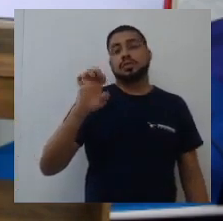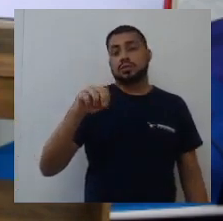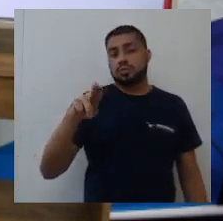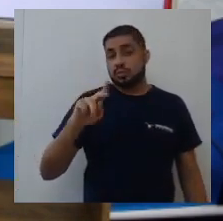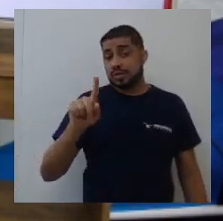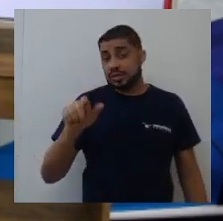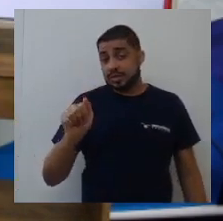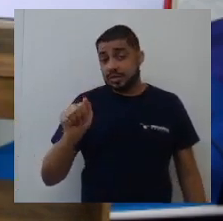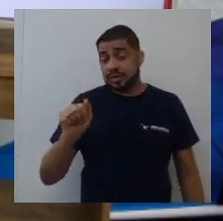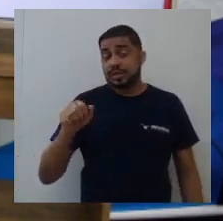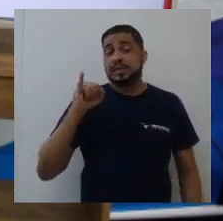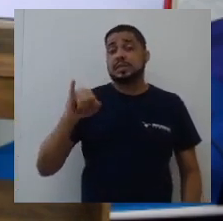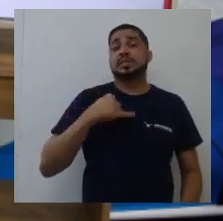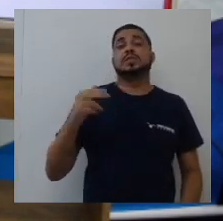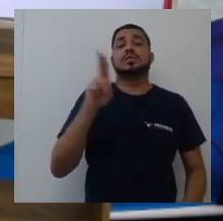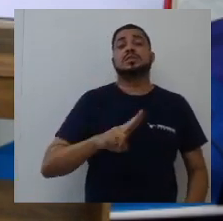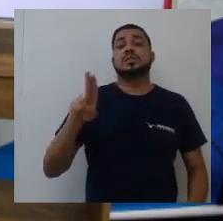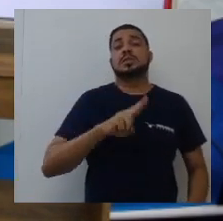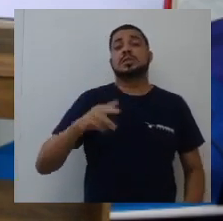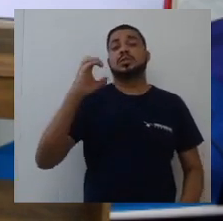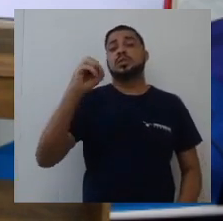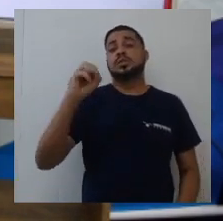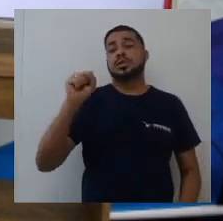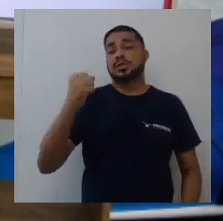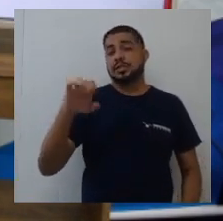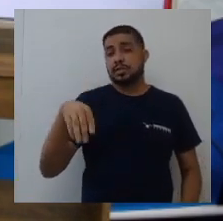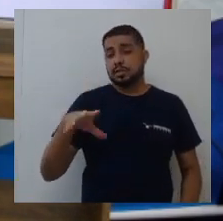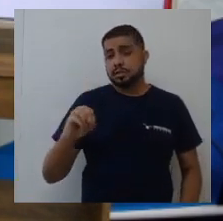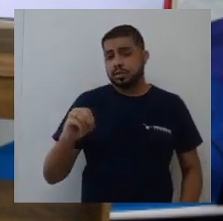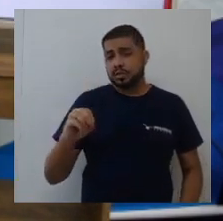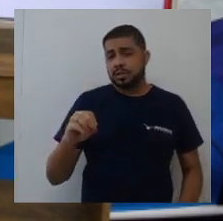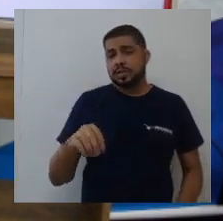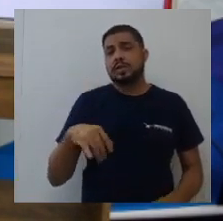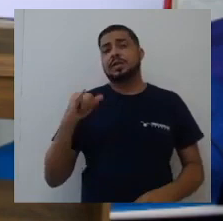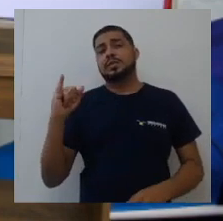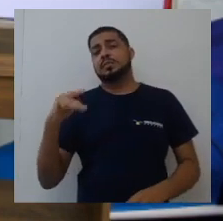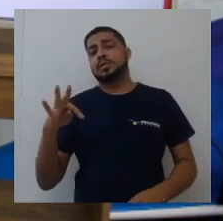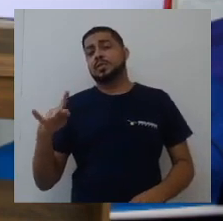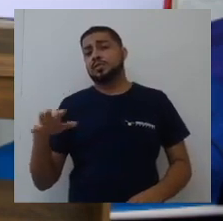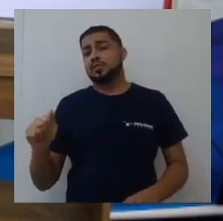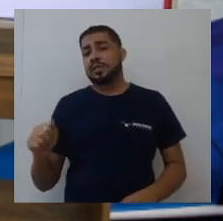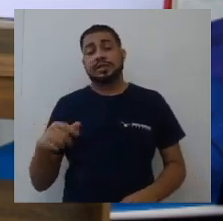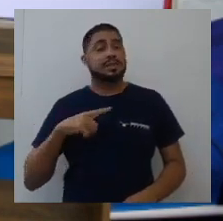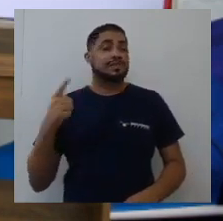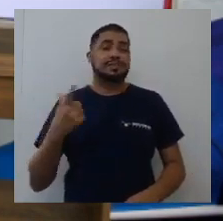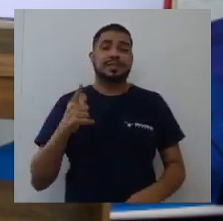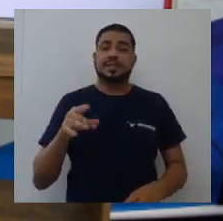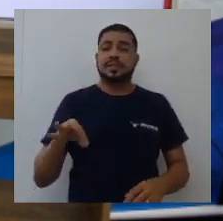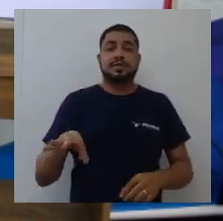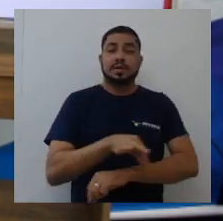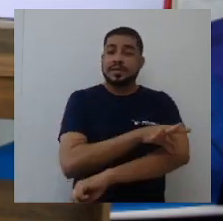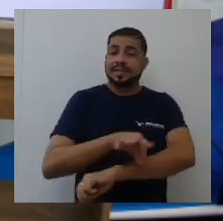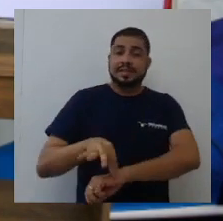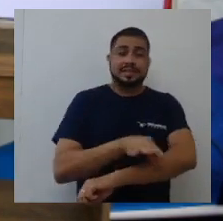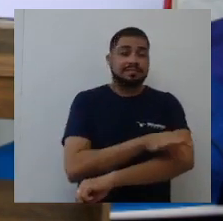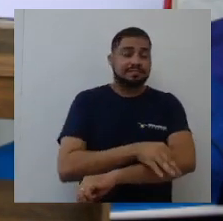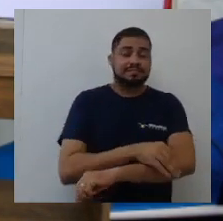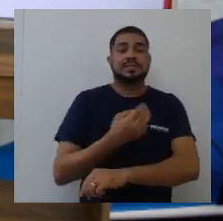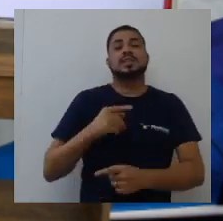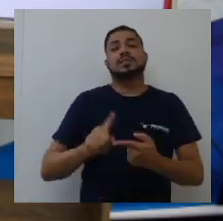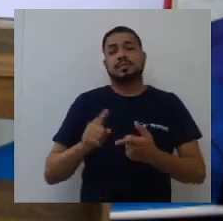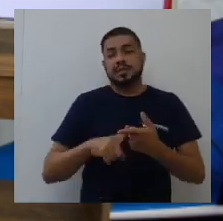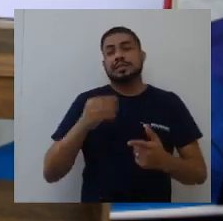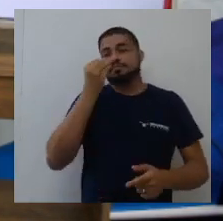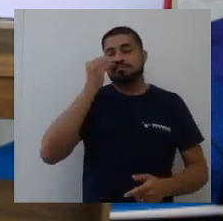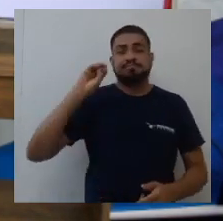tivesse que utilizar cosseno, eu teria que ter o cateto adjacente e a hipotenusa, e não tenho a medida da hipotenusa. Então, também vou descartar